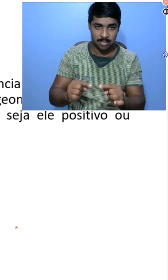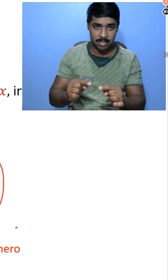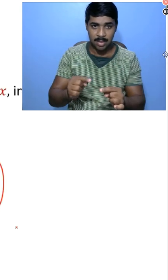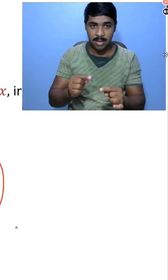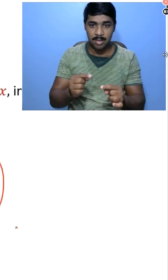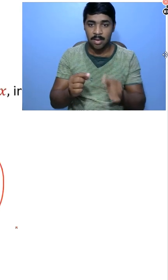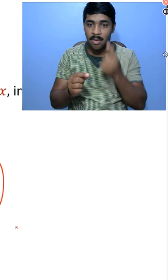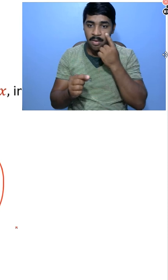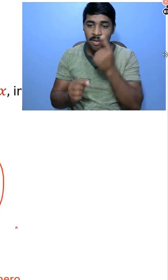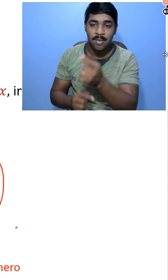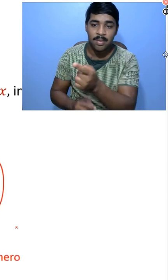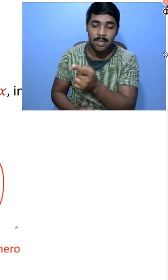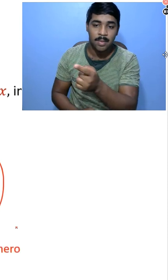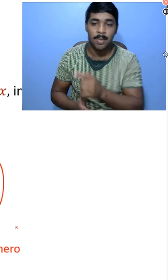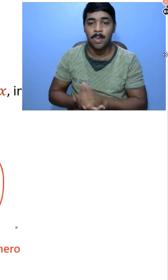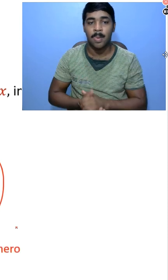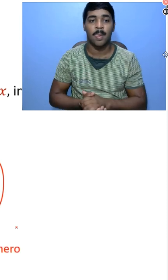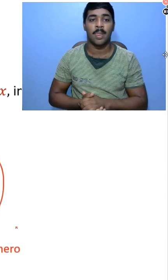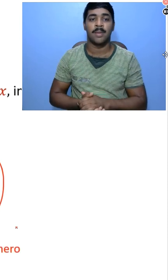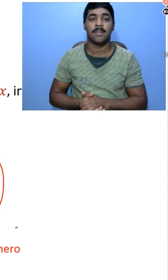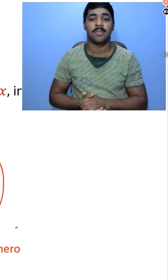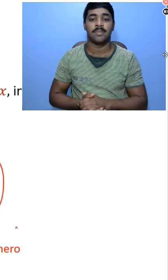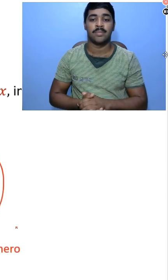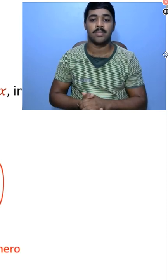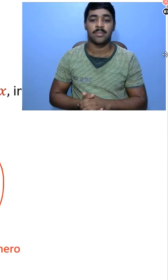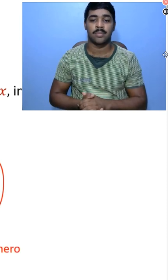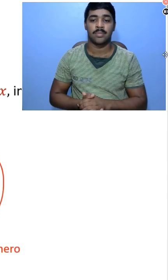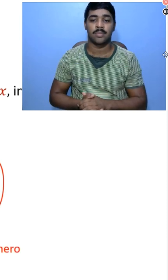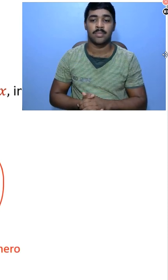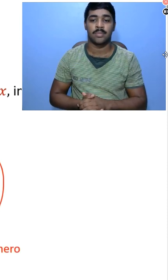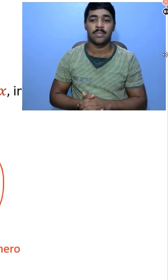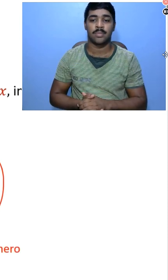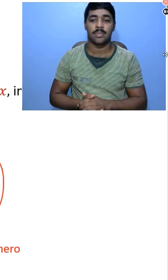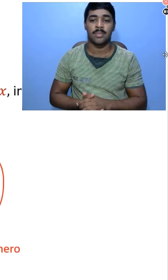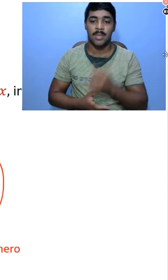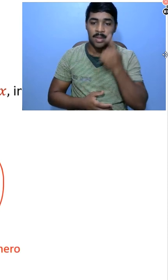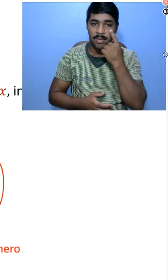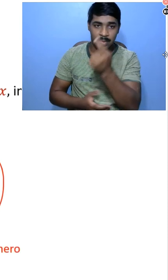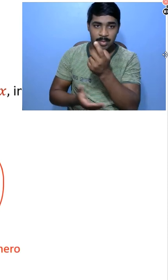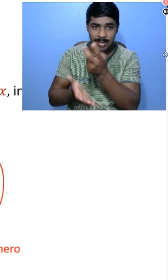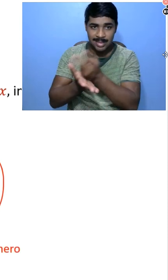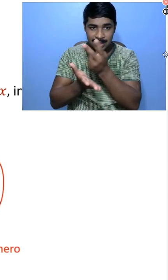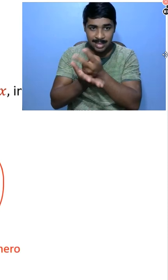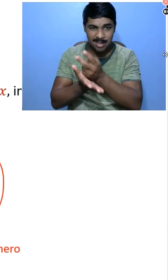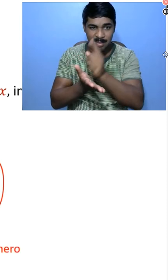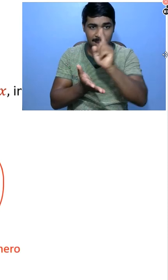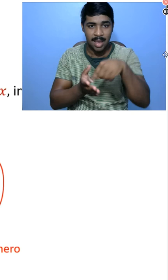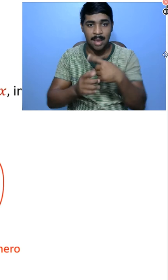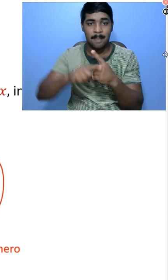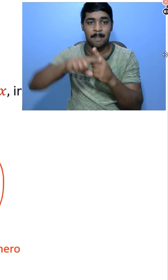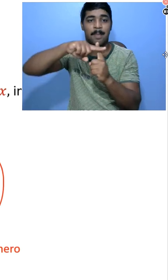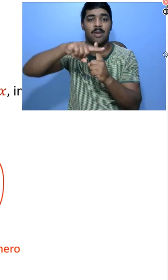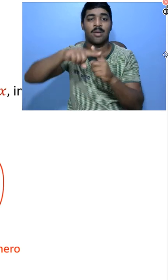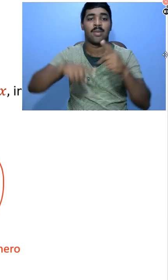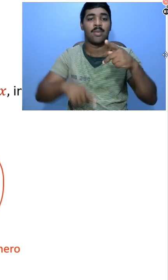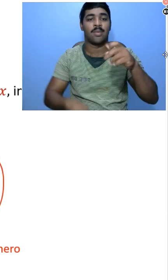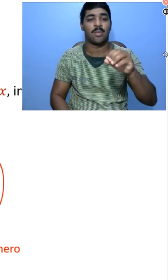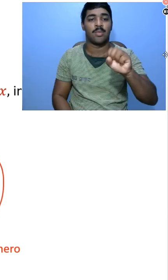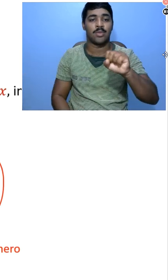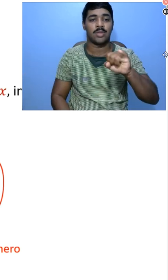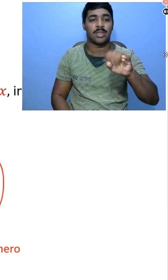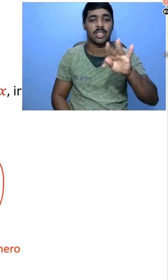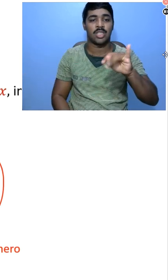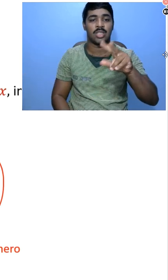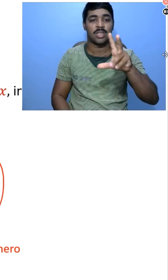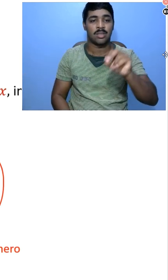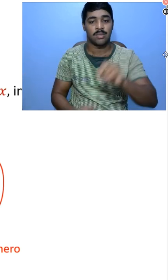estava aqui nessa nossa definição. Ó. Perceba que ele vai ser sempre positivo, porque se ele for positivo, repete ele. Se ele